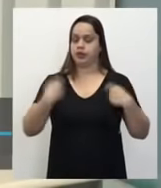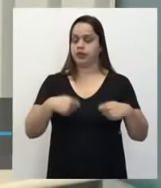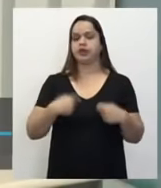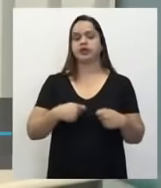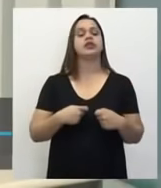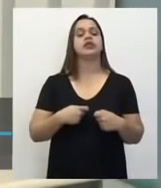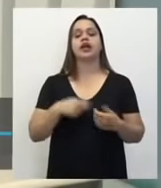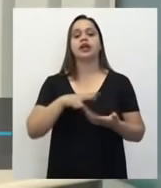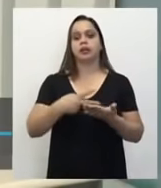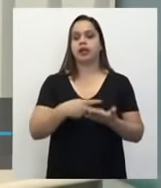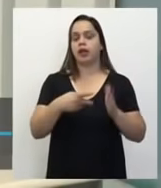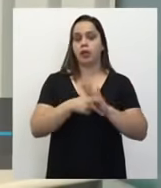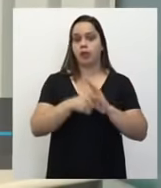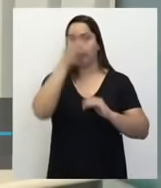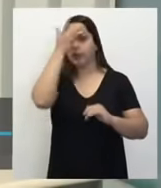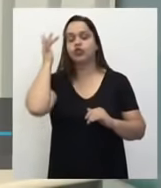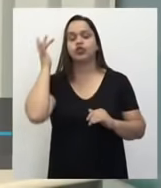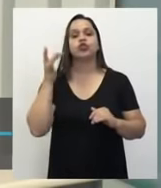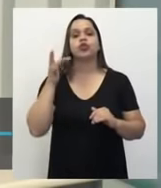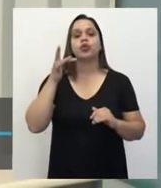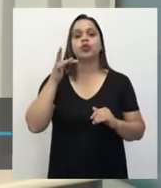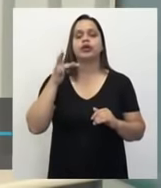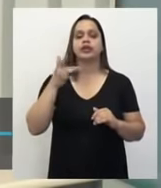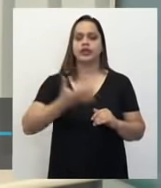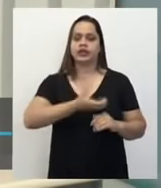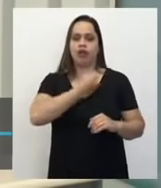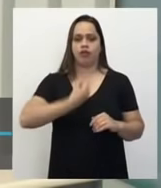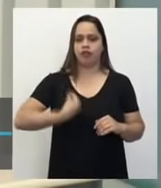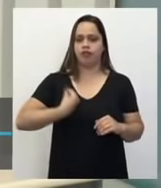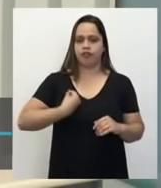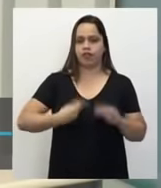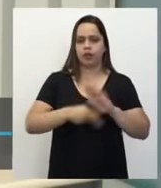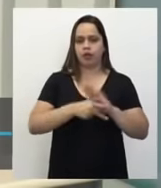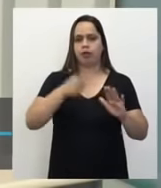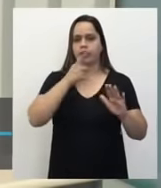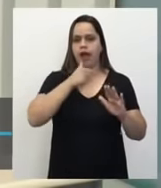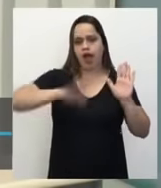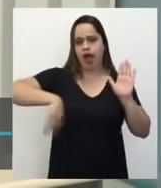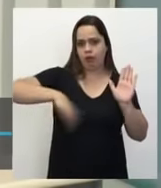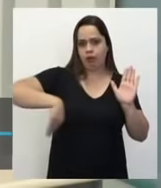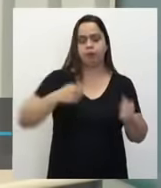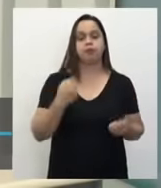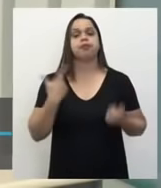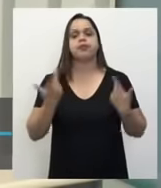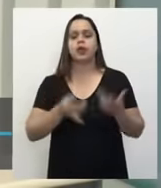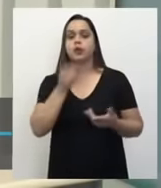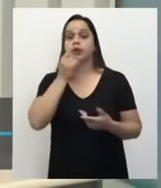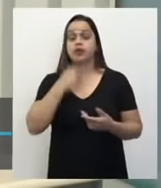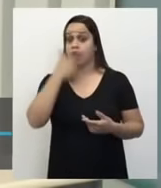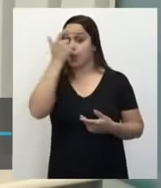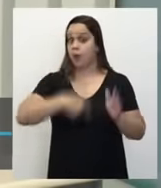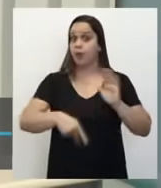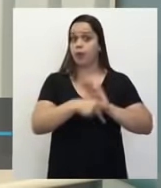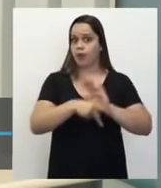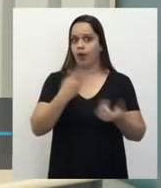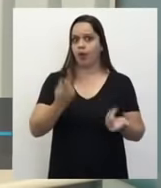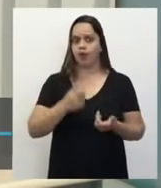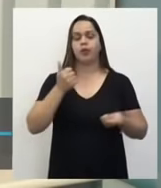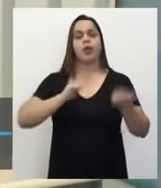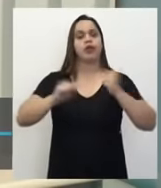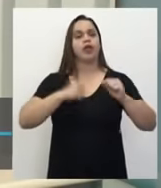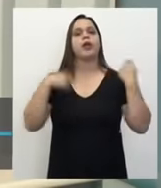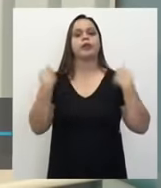caso, eu não sei nadar e eu tenho medo de água. Mas se eu fosse uma atriz e tivesse que interpretar um salva-vidas, fatalmente eu teria que